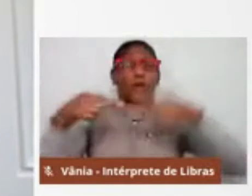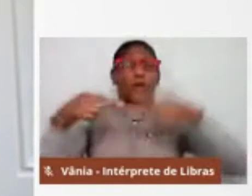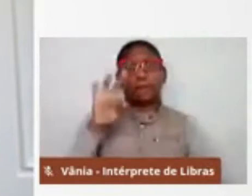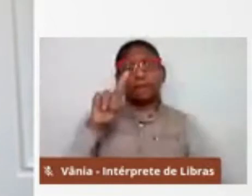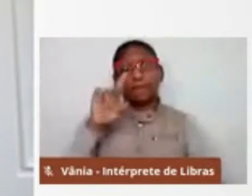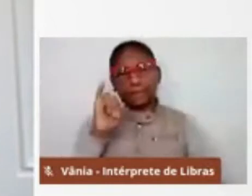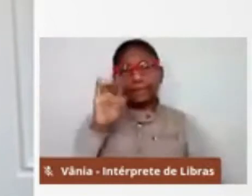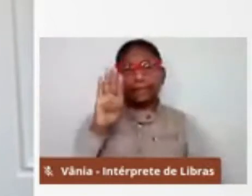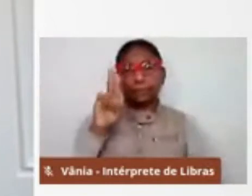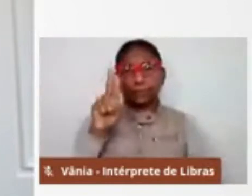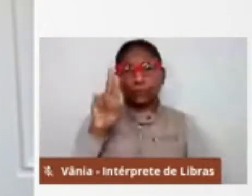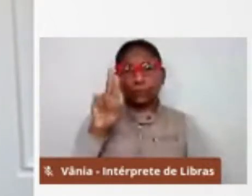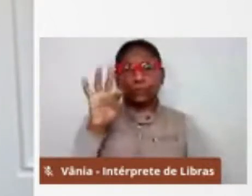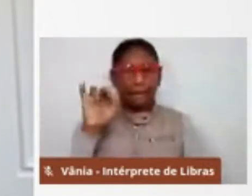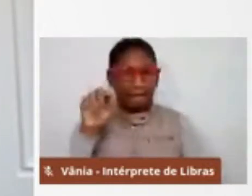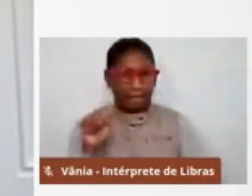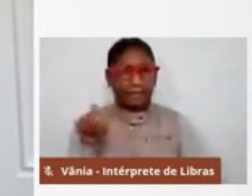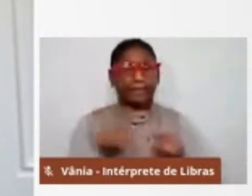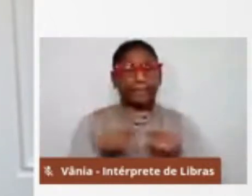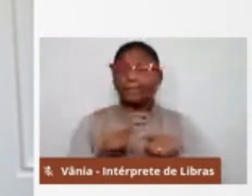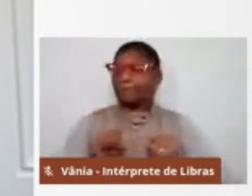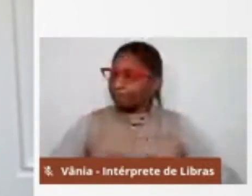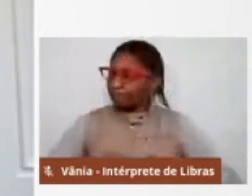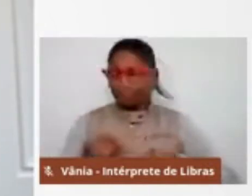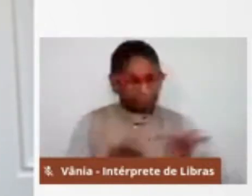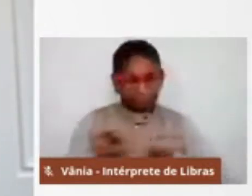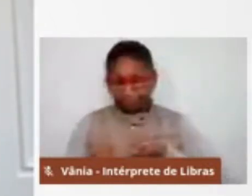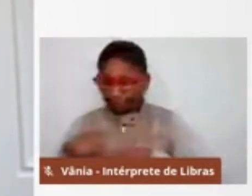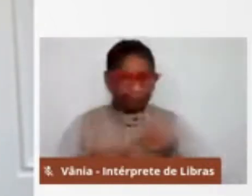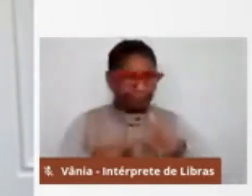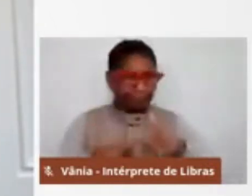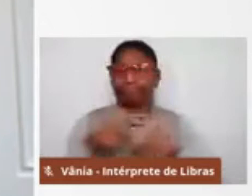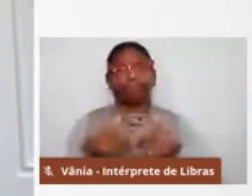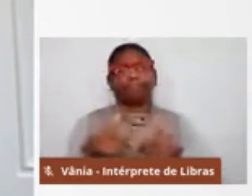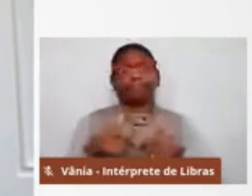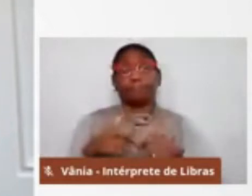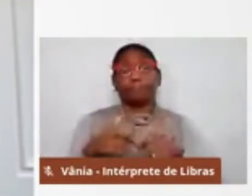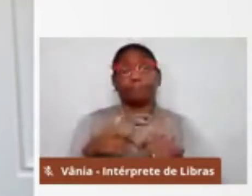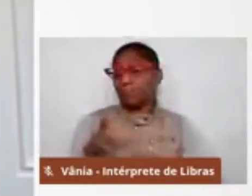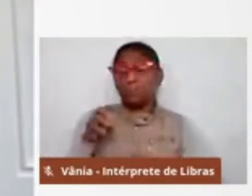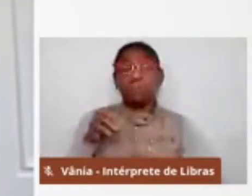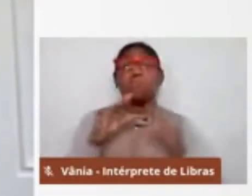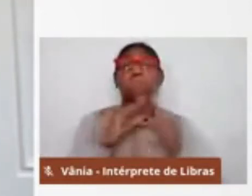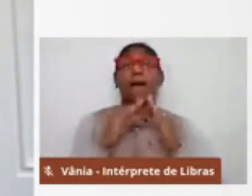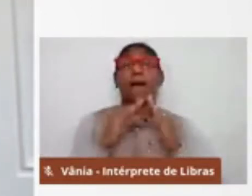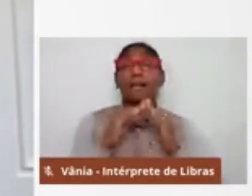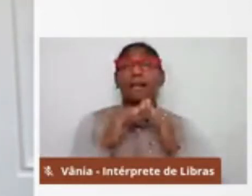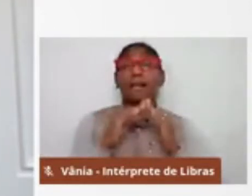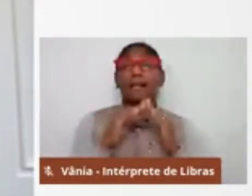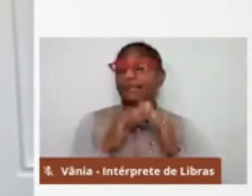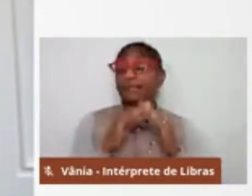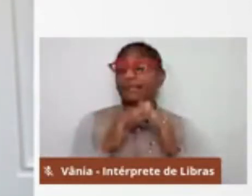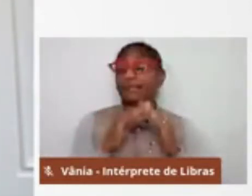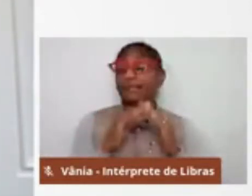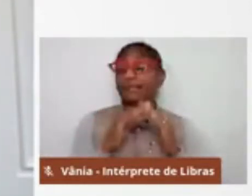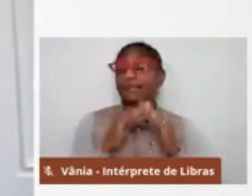discutindo, me debruçando totalmente sobre o trabalho aqui desde o Palácio Piratini, né. Eu digo que não faço home office